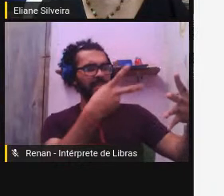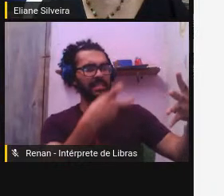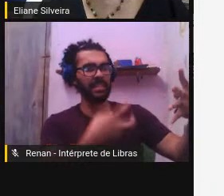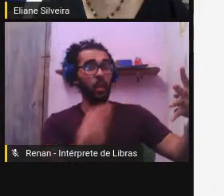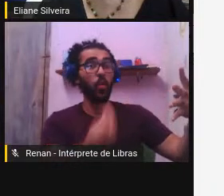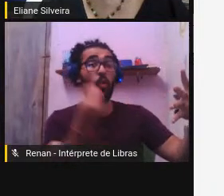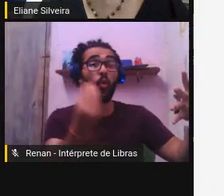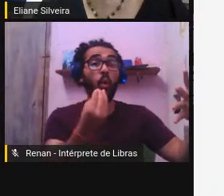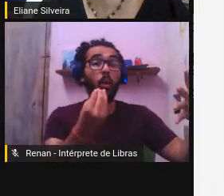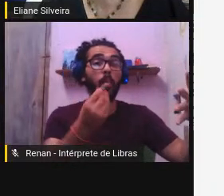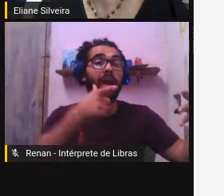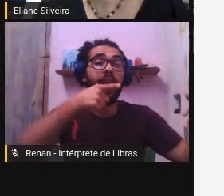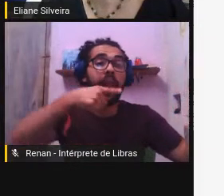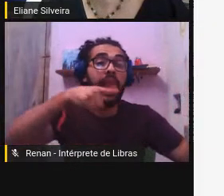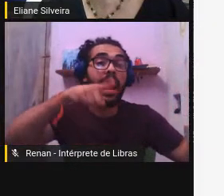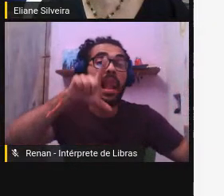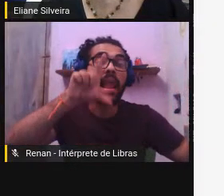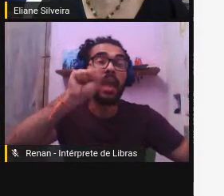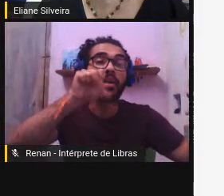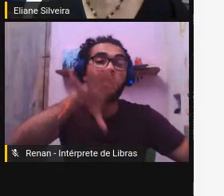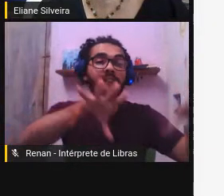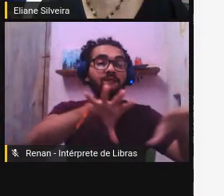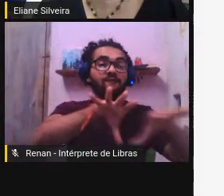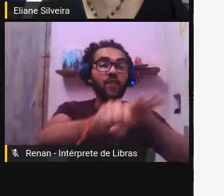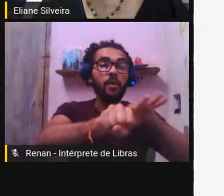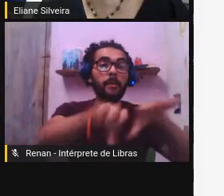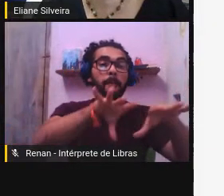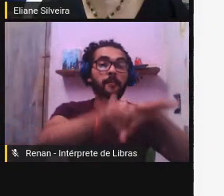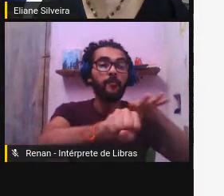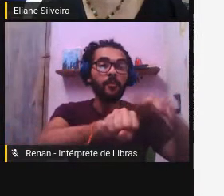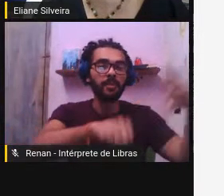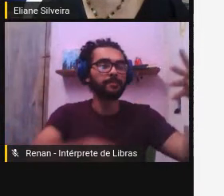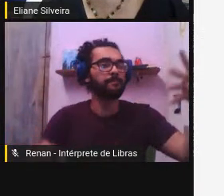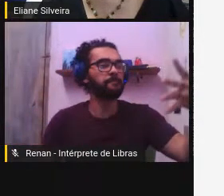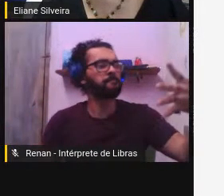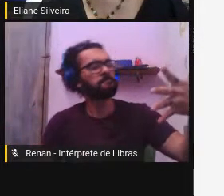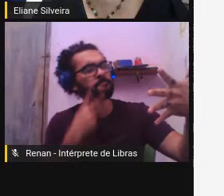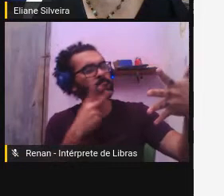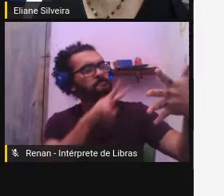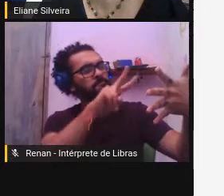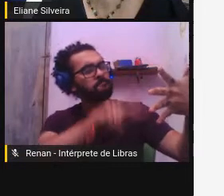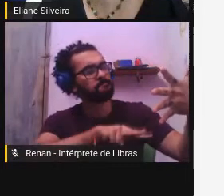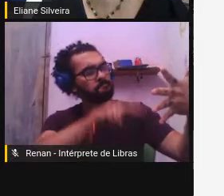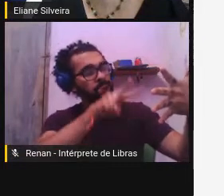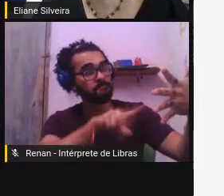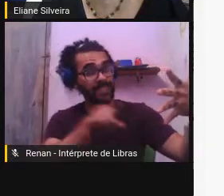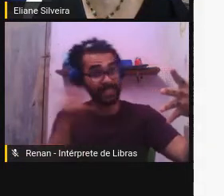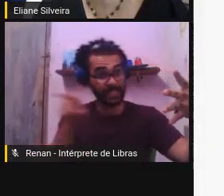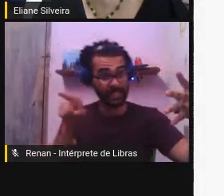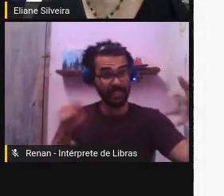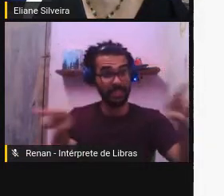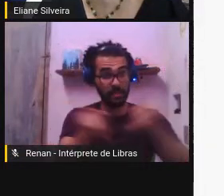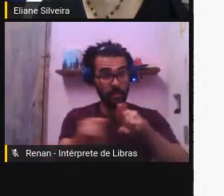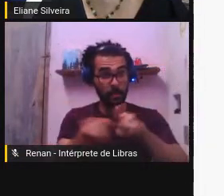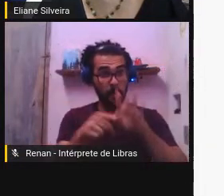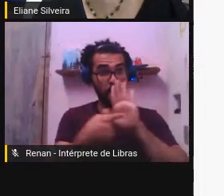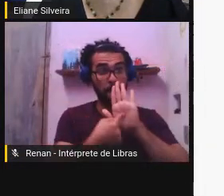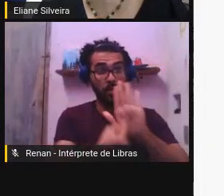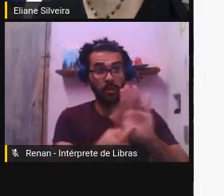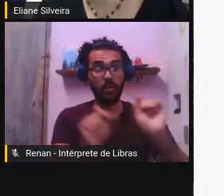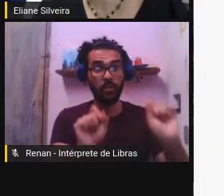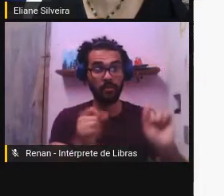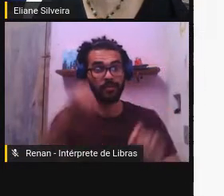constituição como sujeito e a sequência do manuscrito é ainda mais generosa nesse aspecto. Sossir busca elementos que